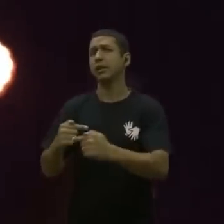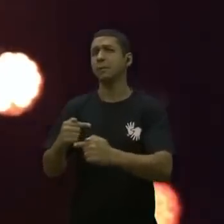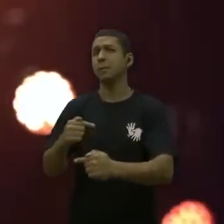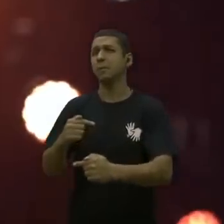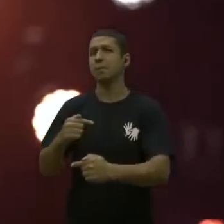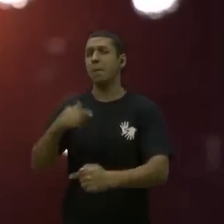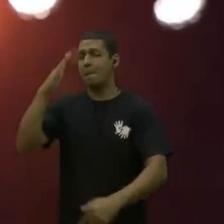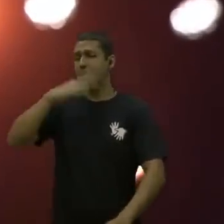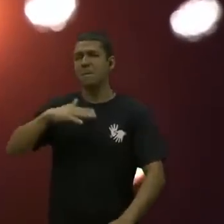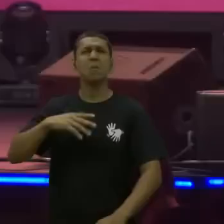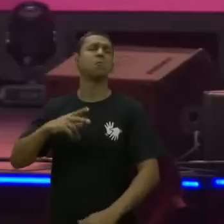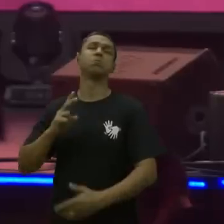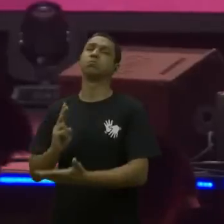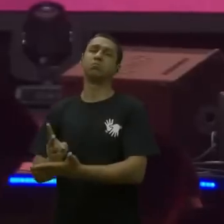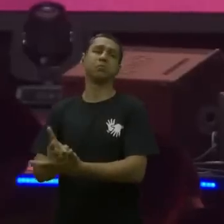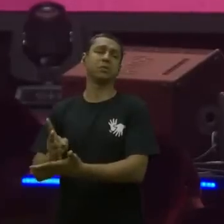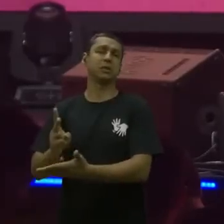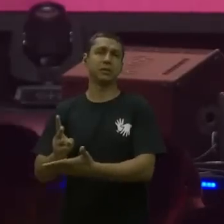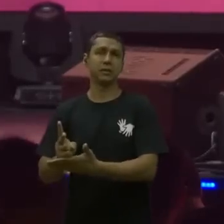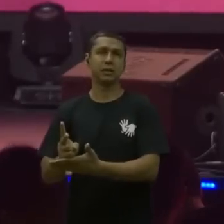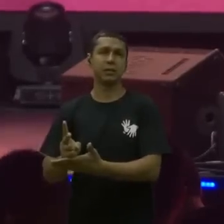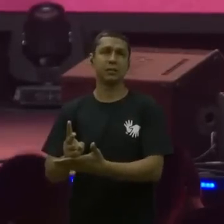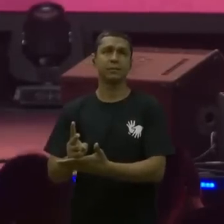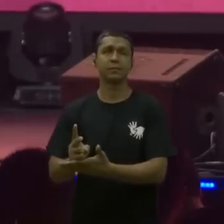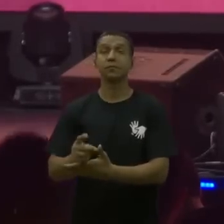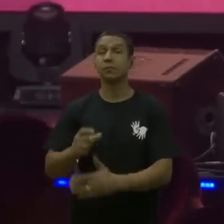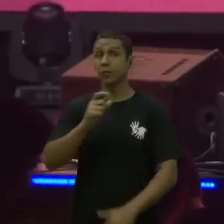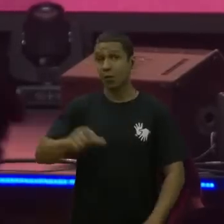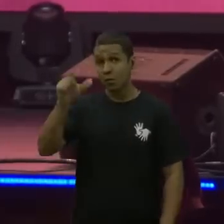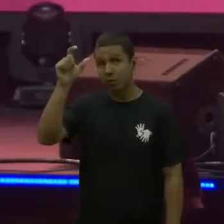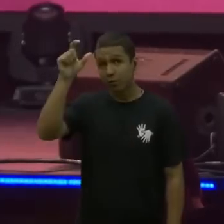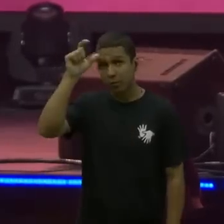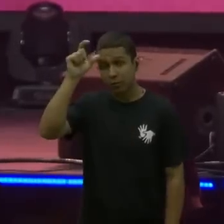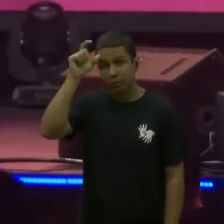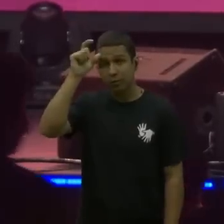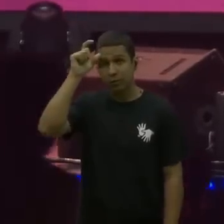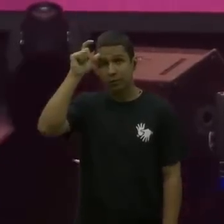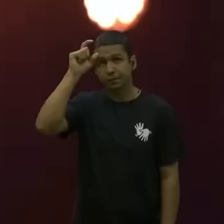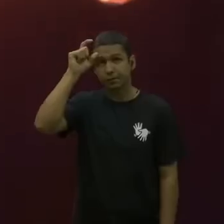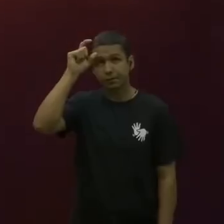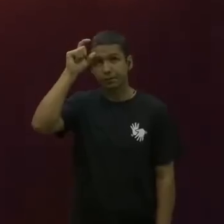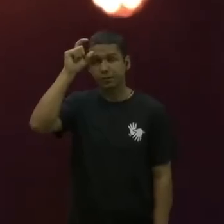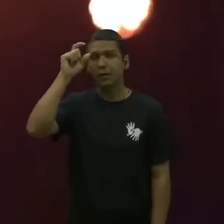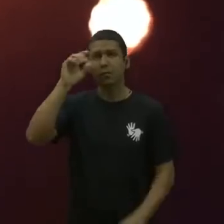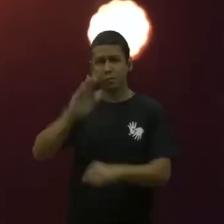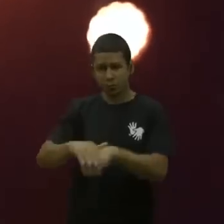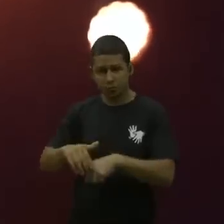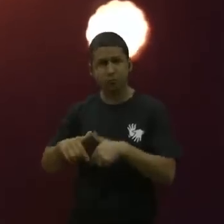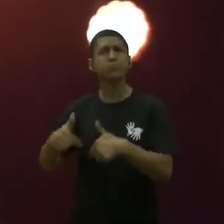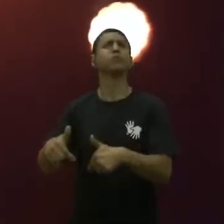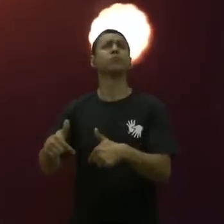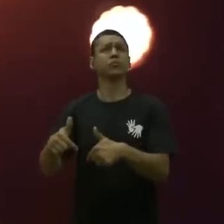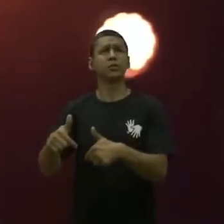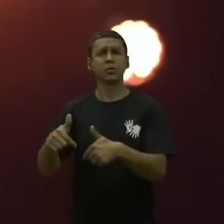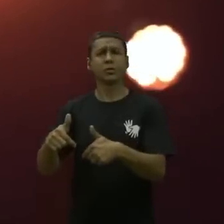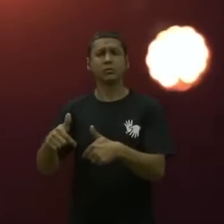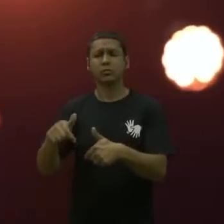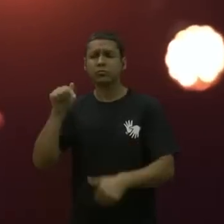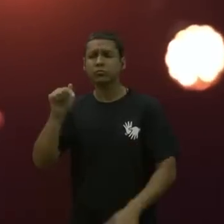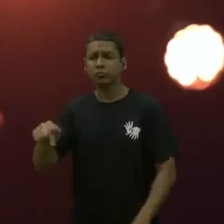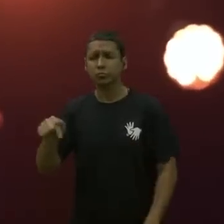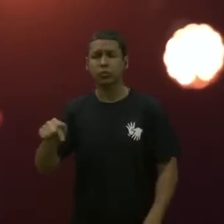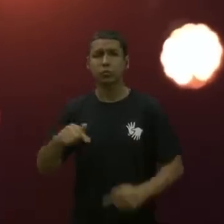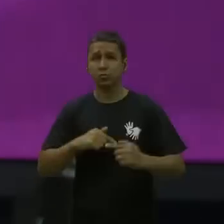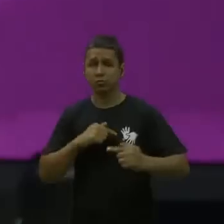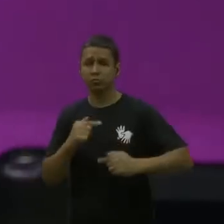sentenciadas para sempre. Repita comigo: o diabo tinha decidido sentenciar